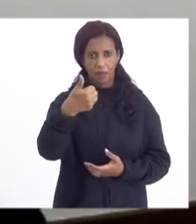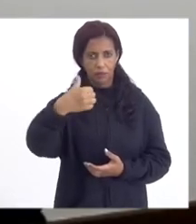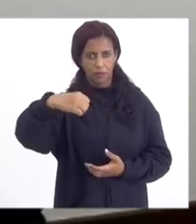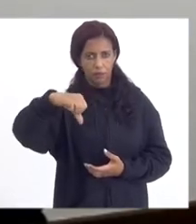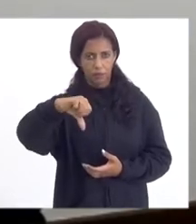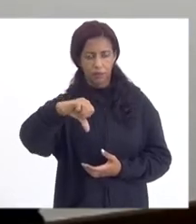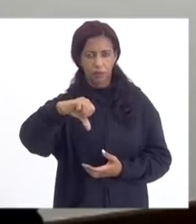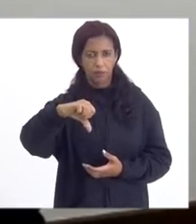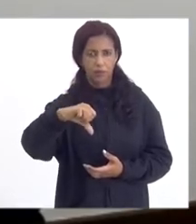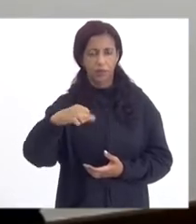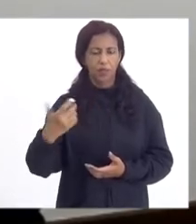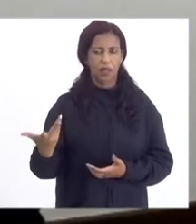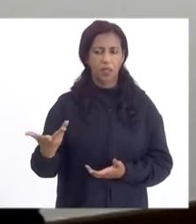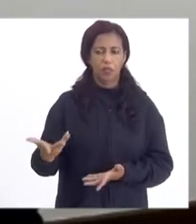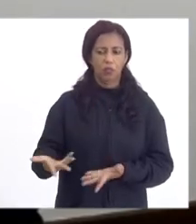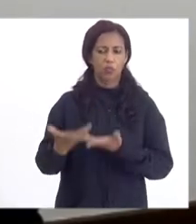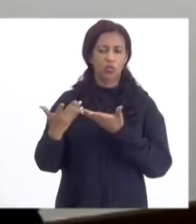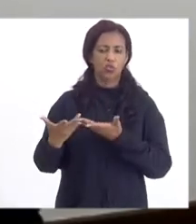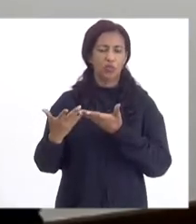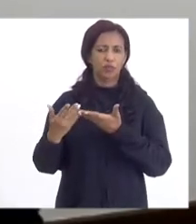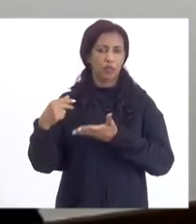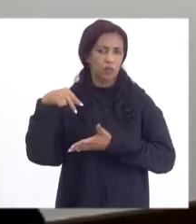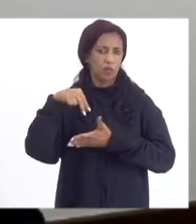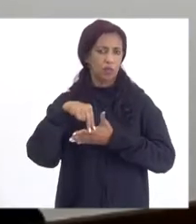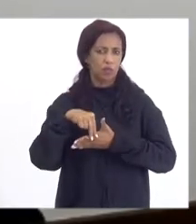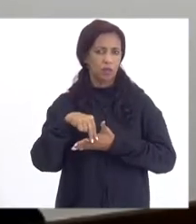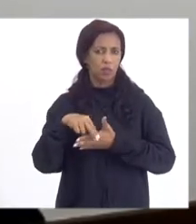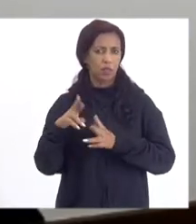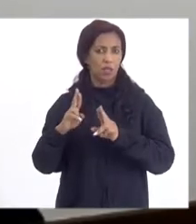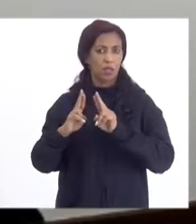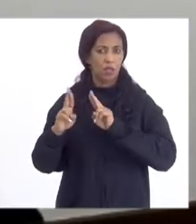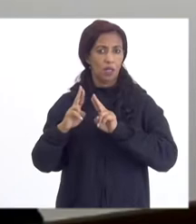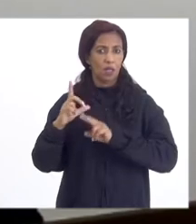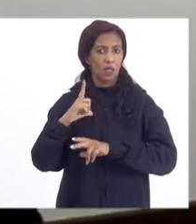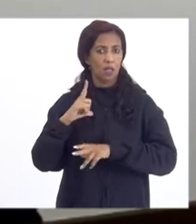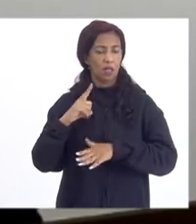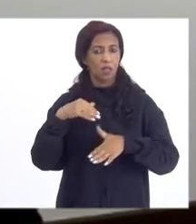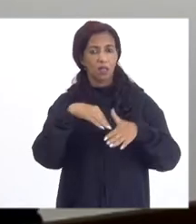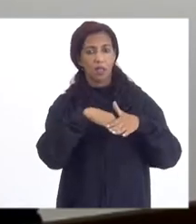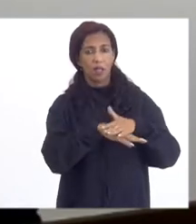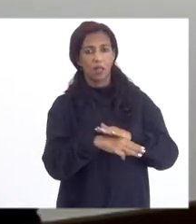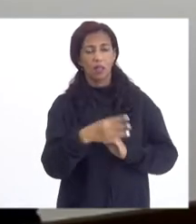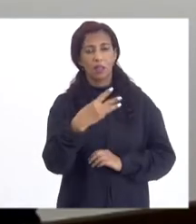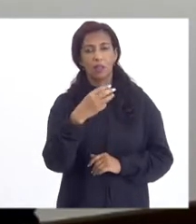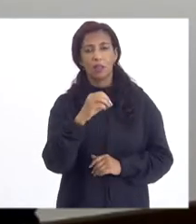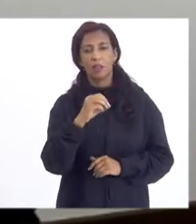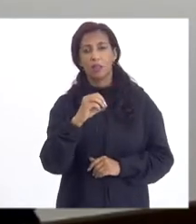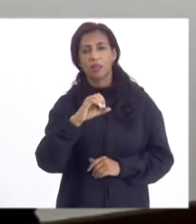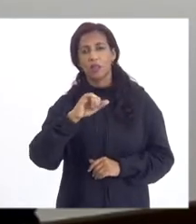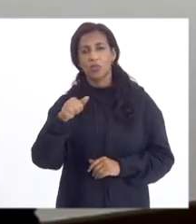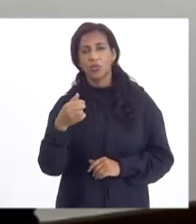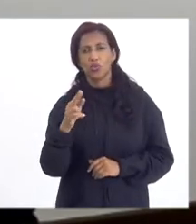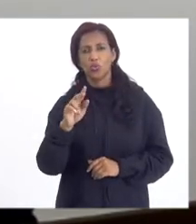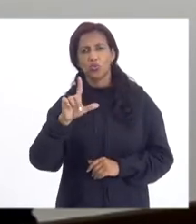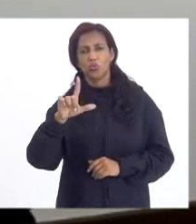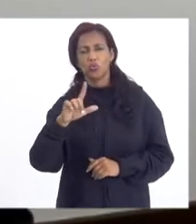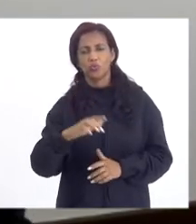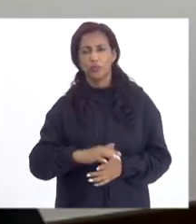1419, o que motivaria a anexação, a informação que eu tenho é que está arquivado desde a 30 de julho.